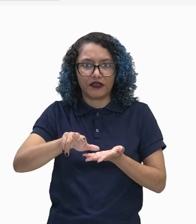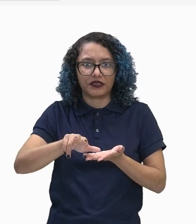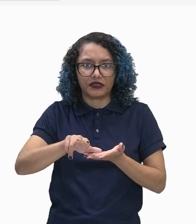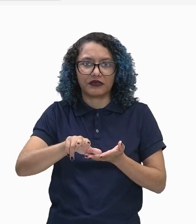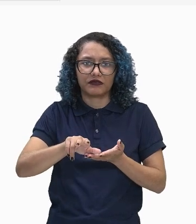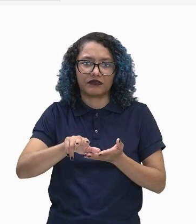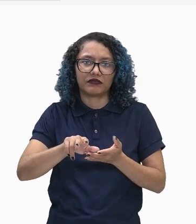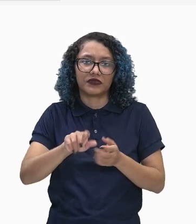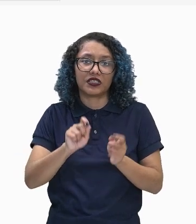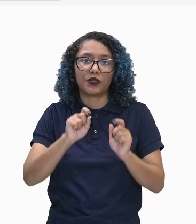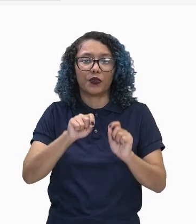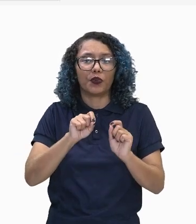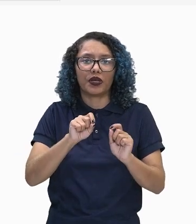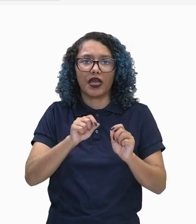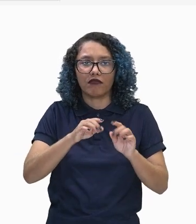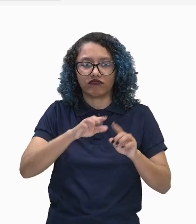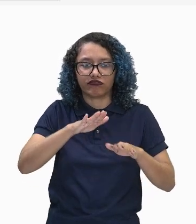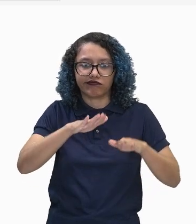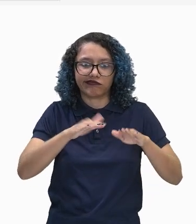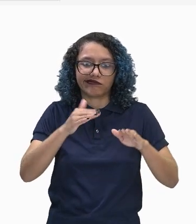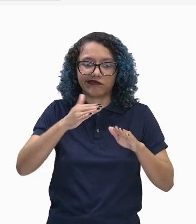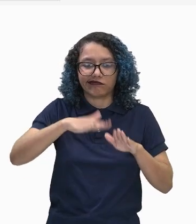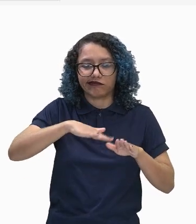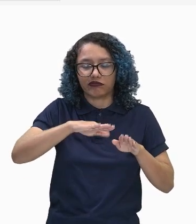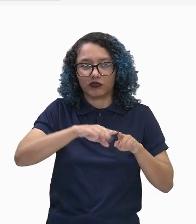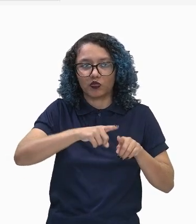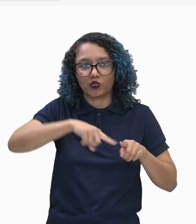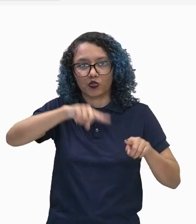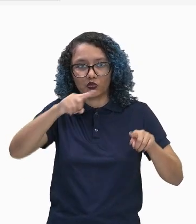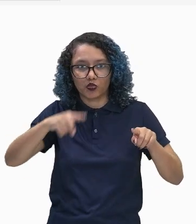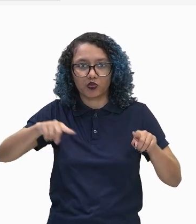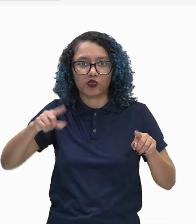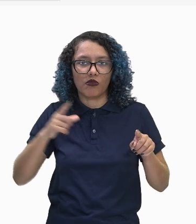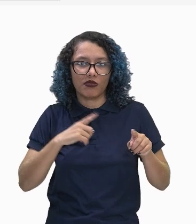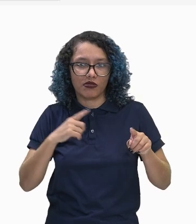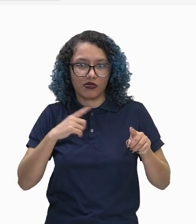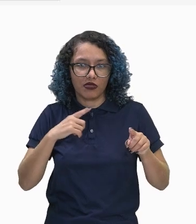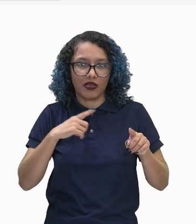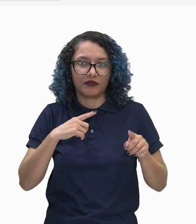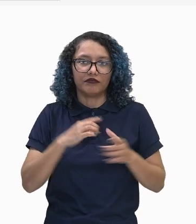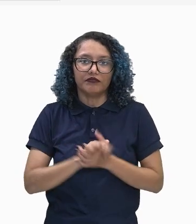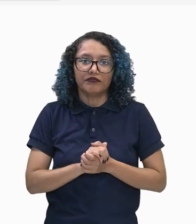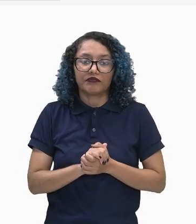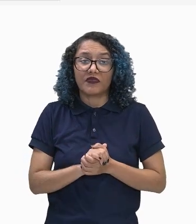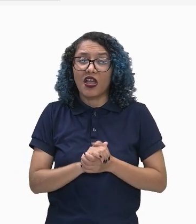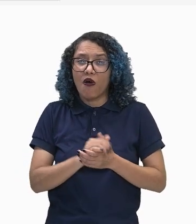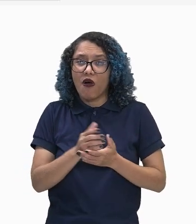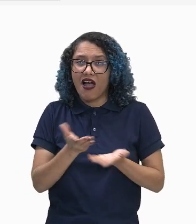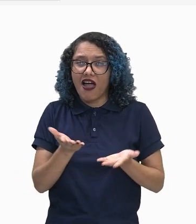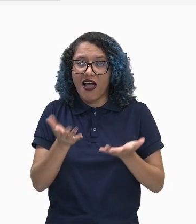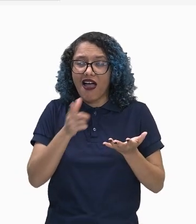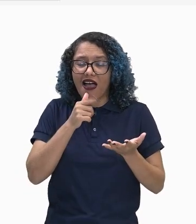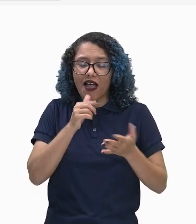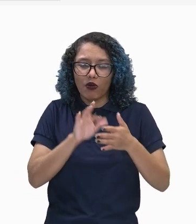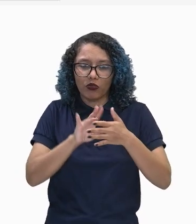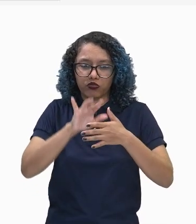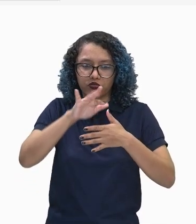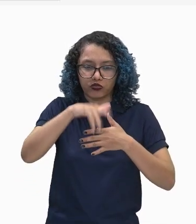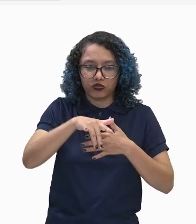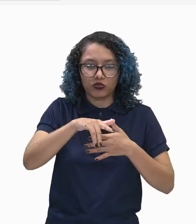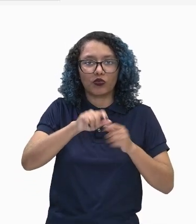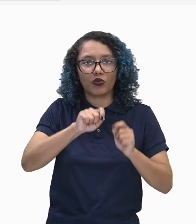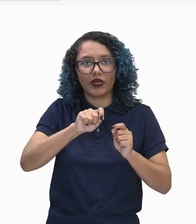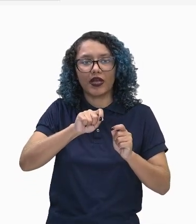ou desnível. Durante a queda d'água, essa energia é convertida em energia cinética, movimentando